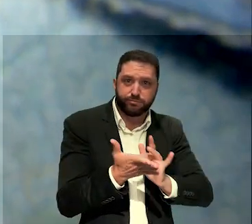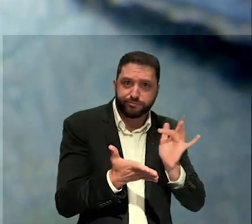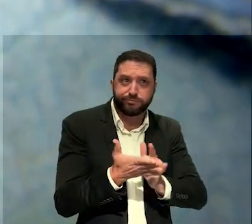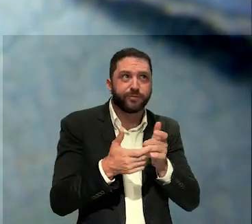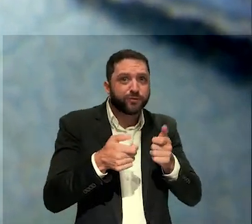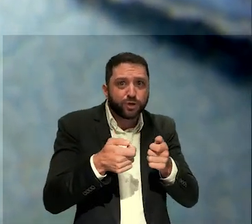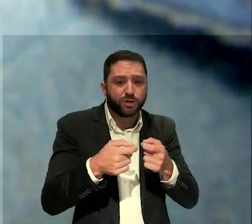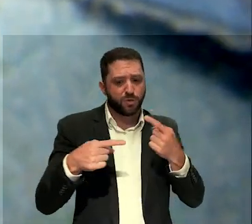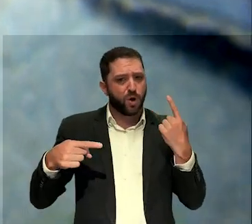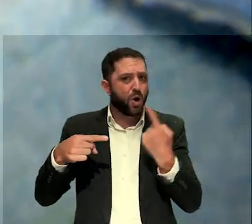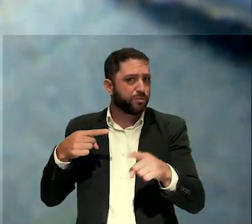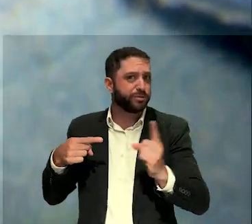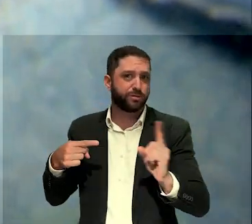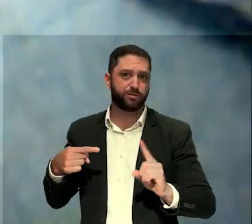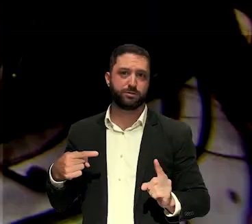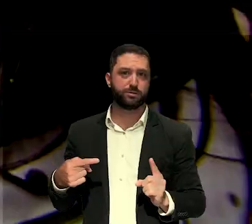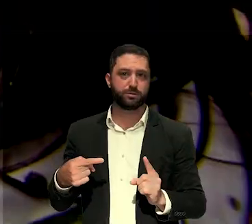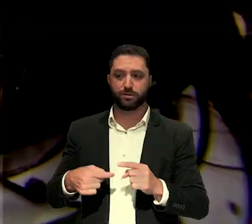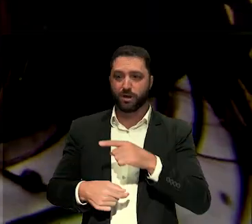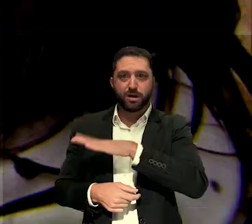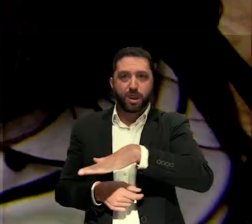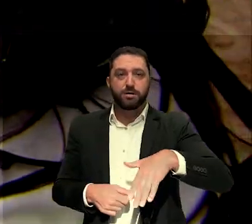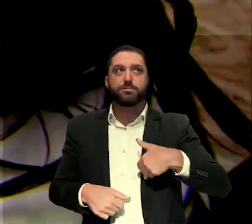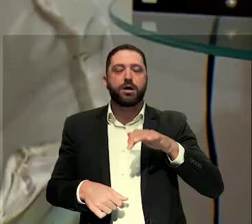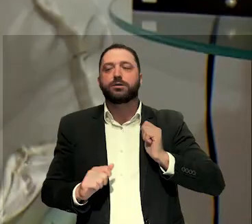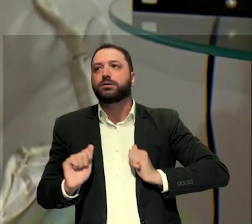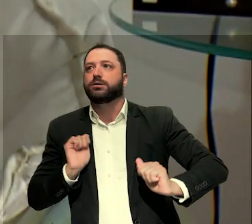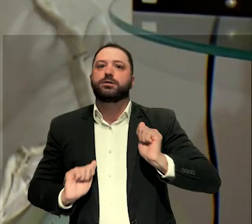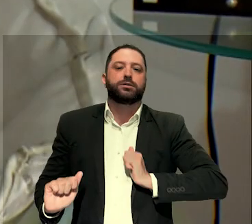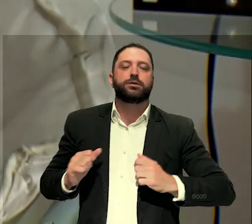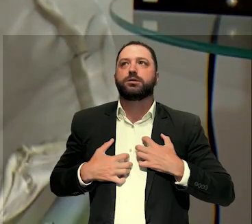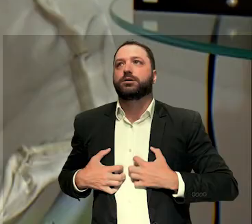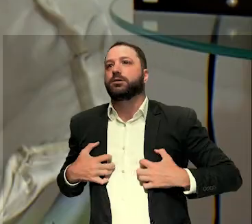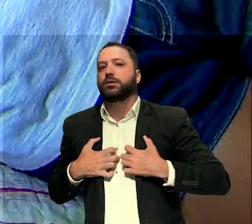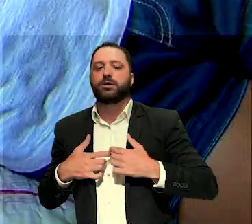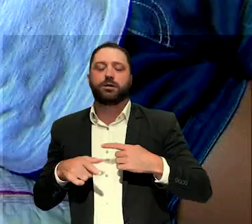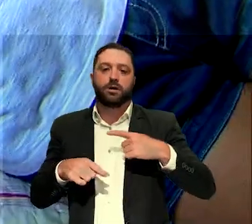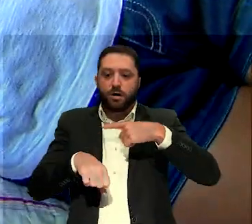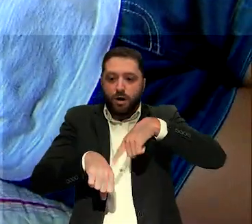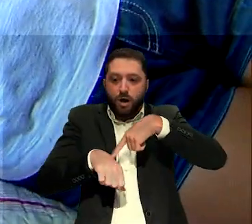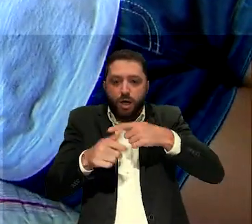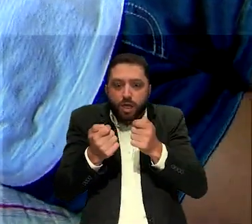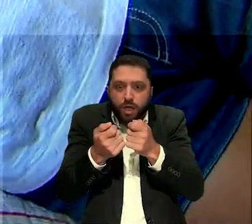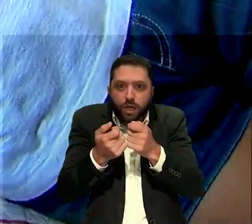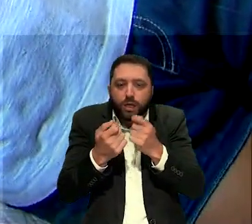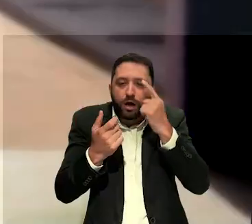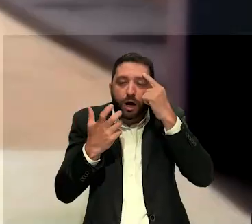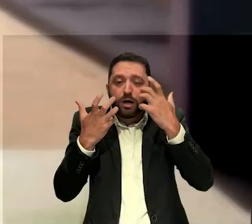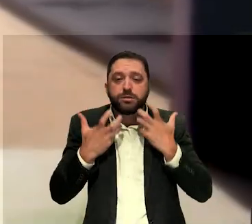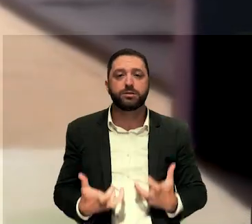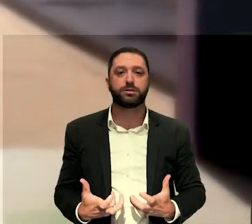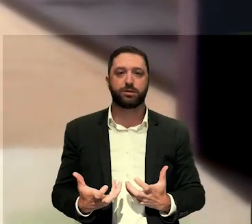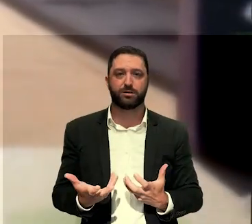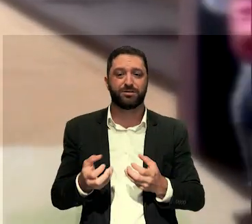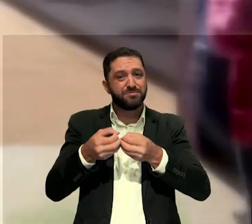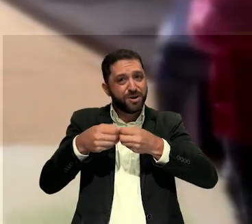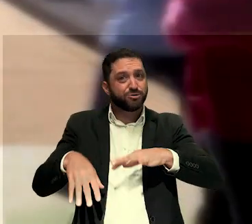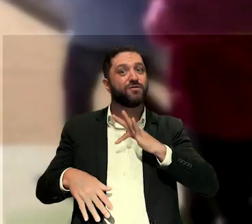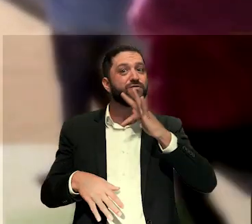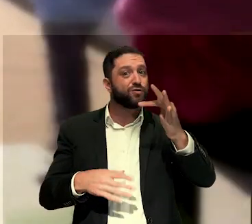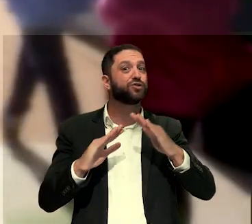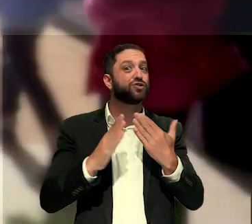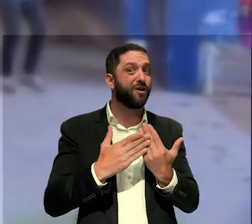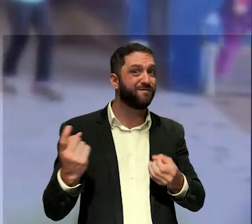não contribuem para isso, deixando os pequenos mais ansiosos e cansados, o que prejudica e